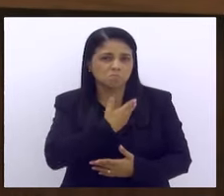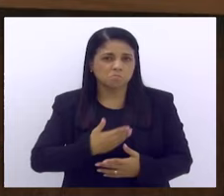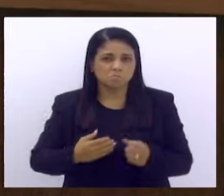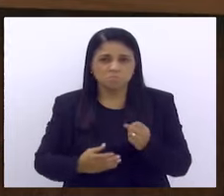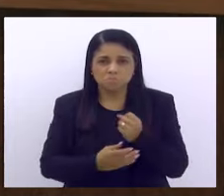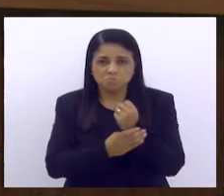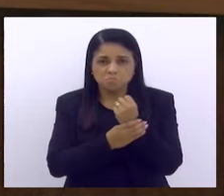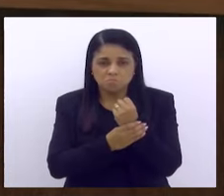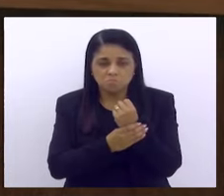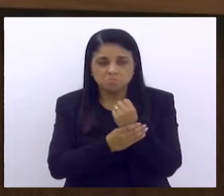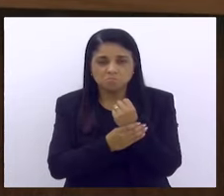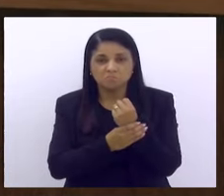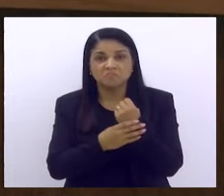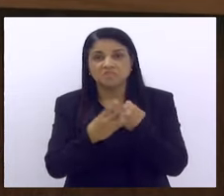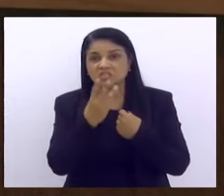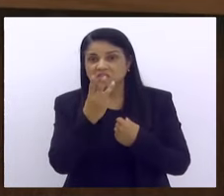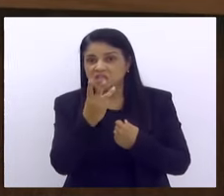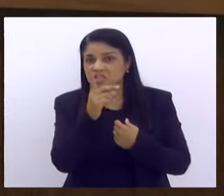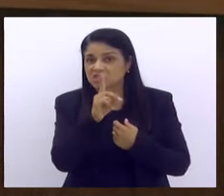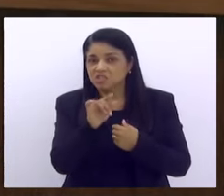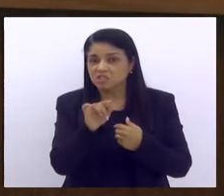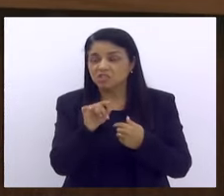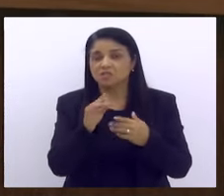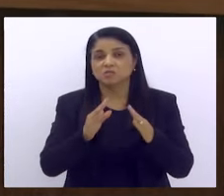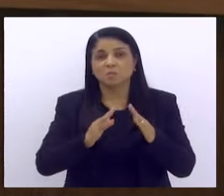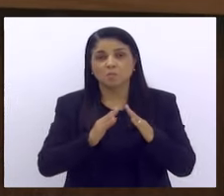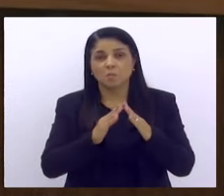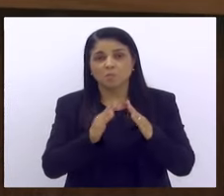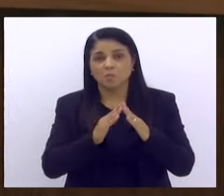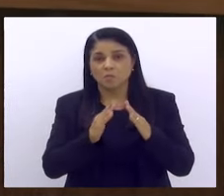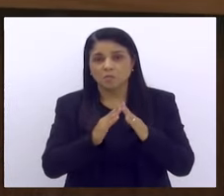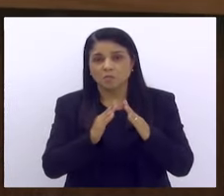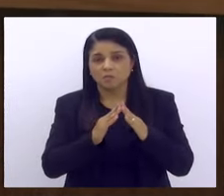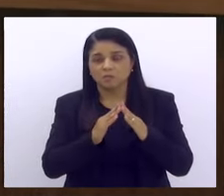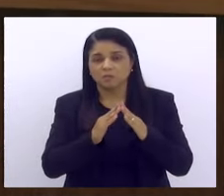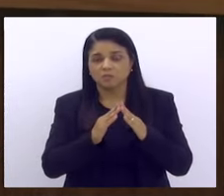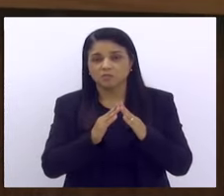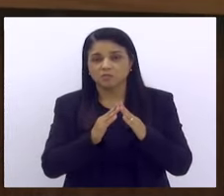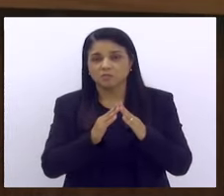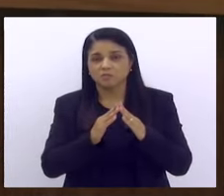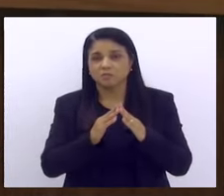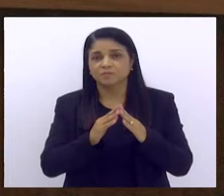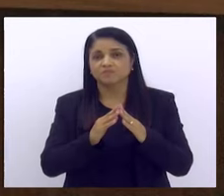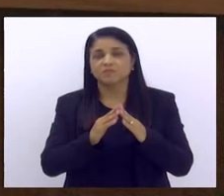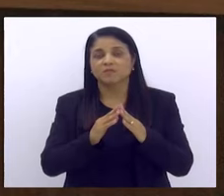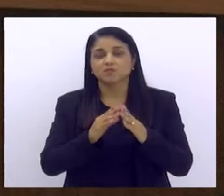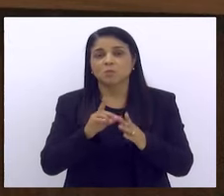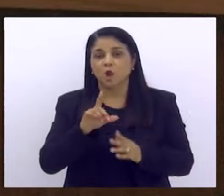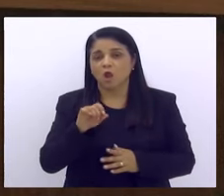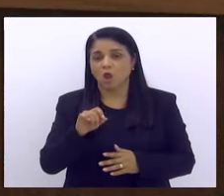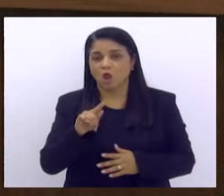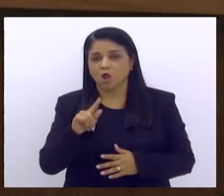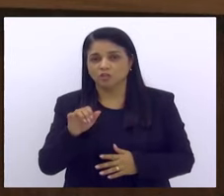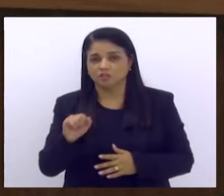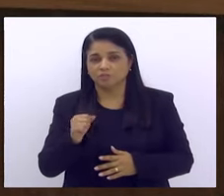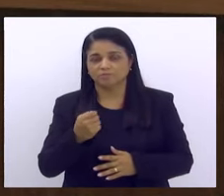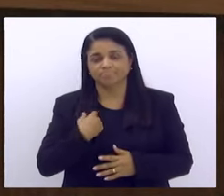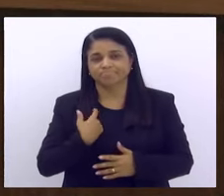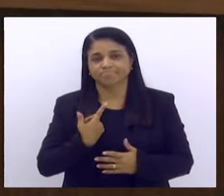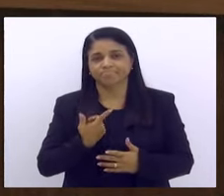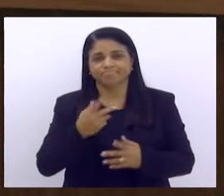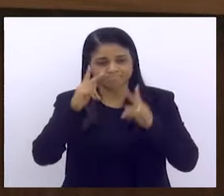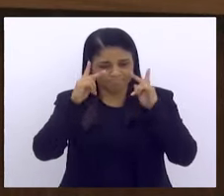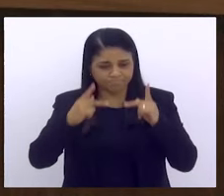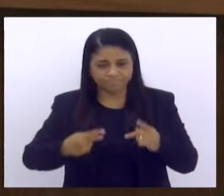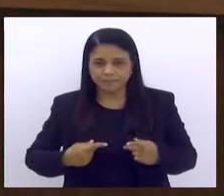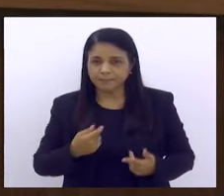segurança que deixa 3 dias os moradores reféns de uma lógica cruel e desumana, senhora presidenta.